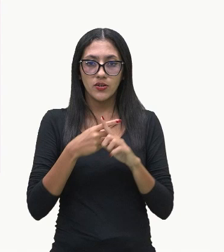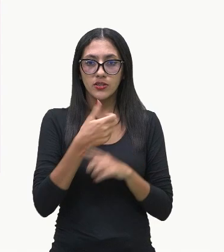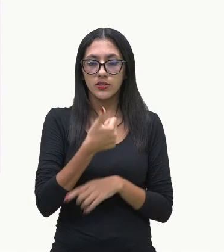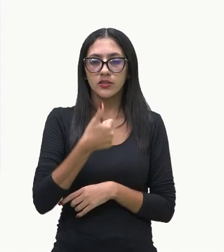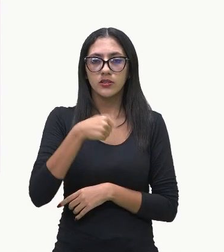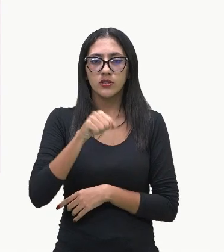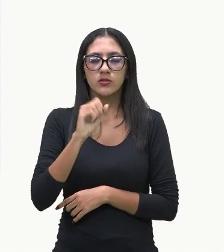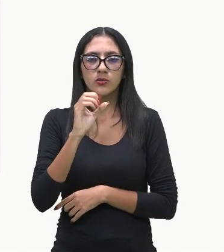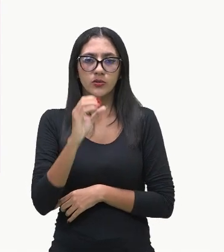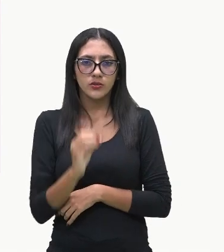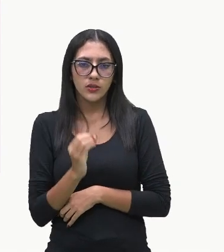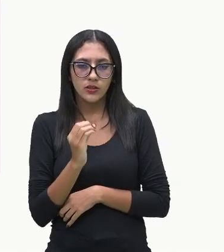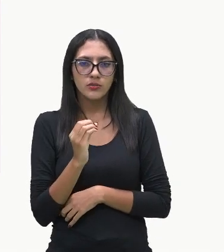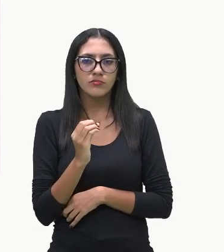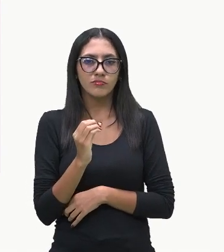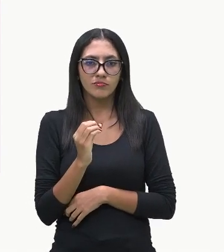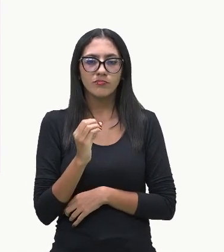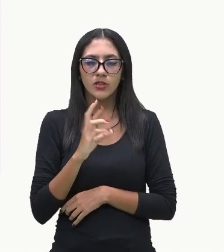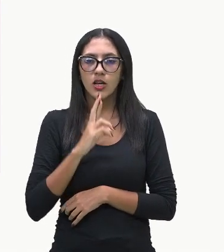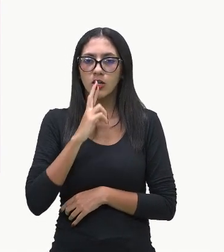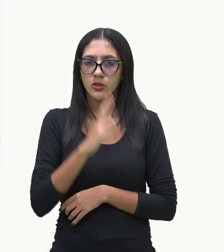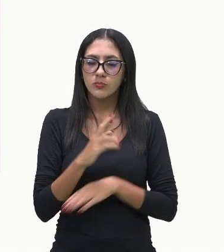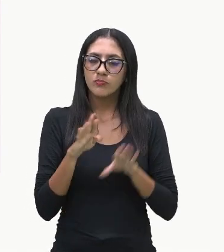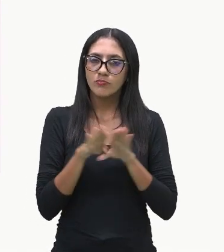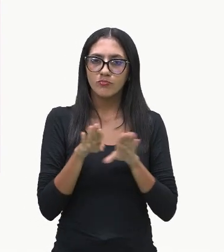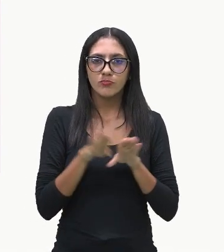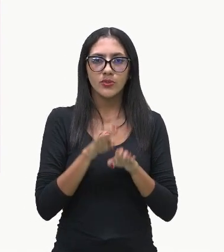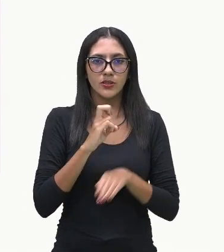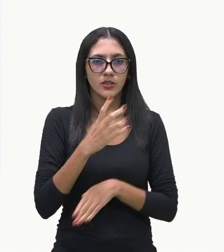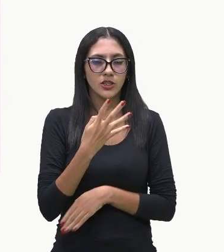Então, 3 vezes 180,